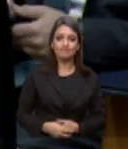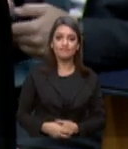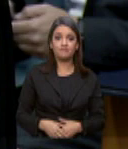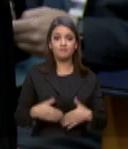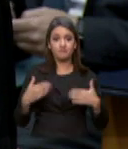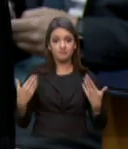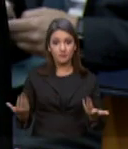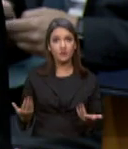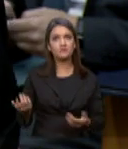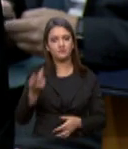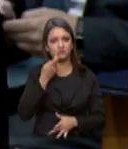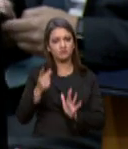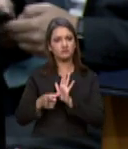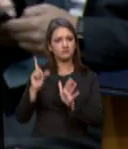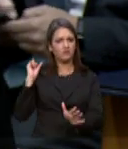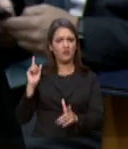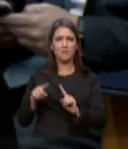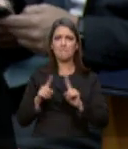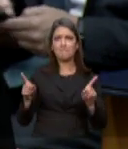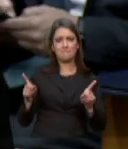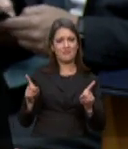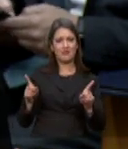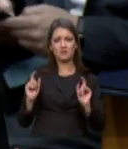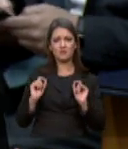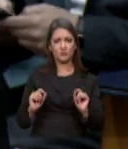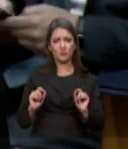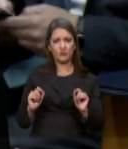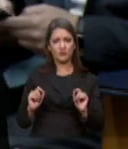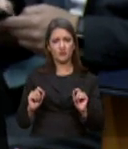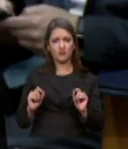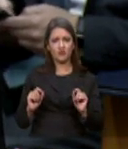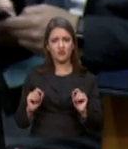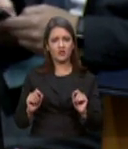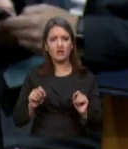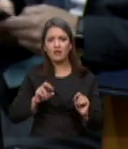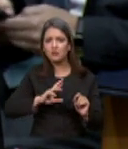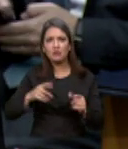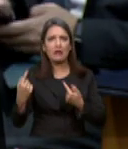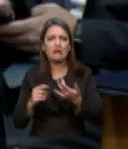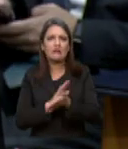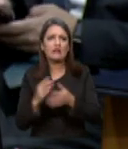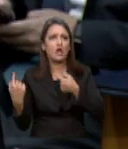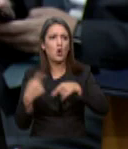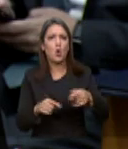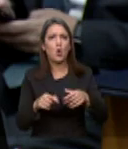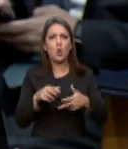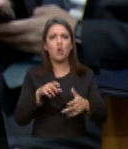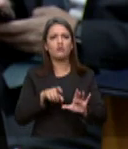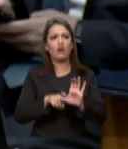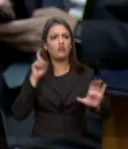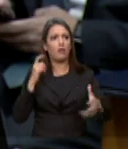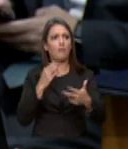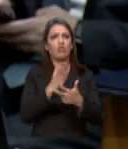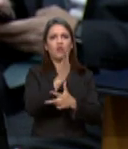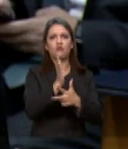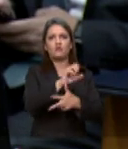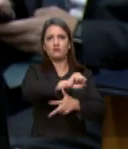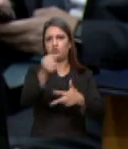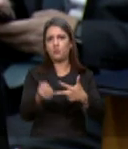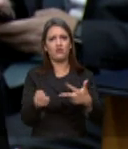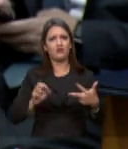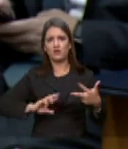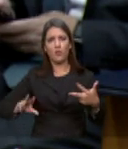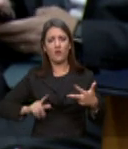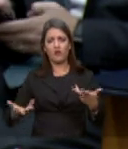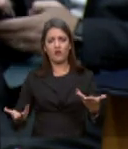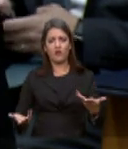do que se afirmou, não há que se cogitar de qualquer violação à separação de poderes. O que se pede, apenas e tão